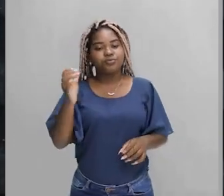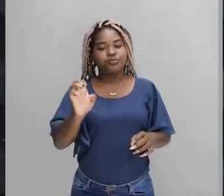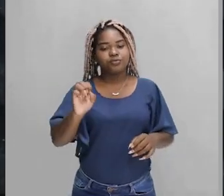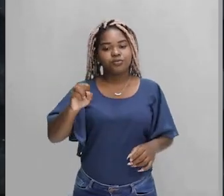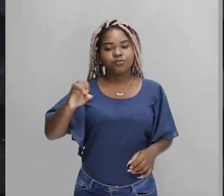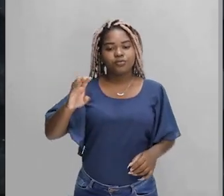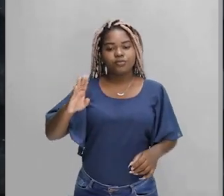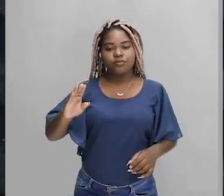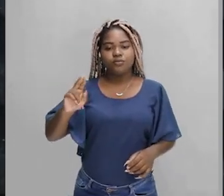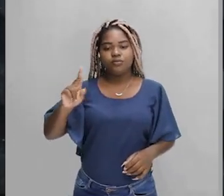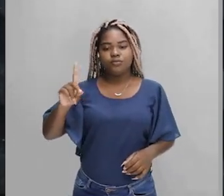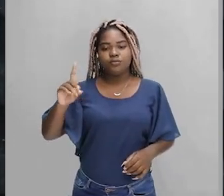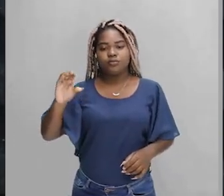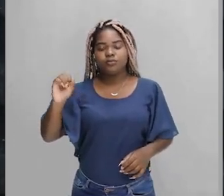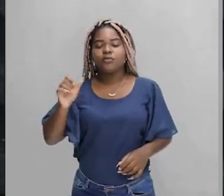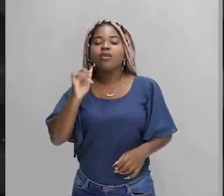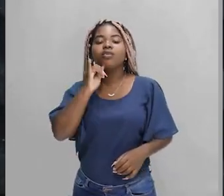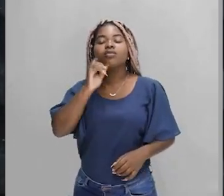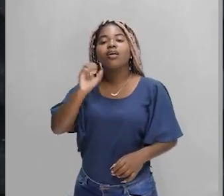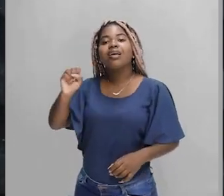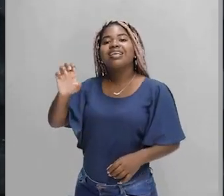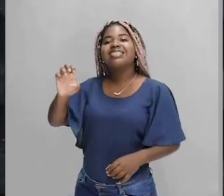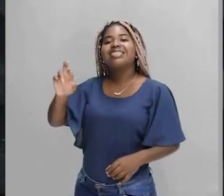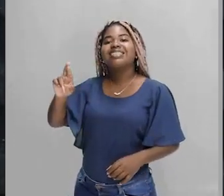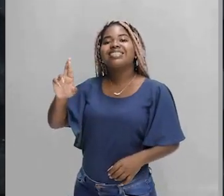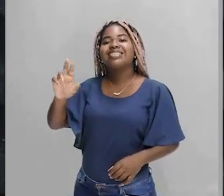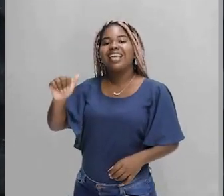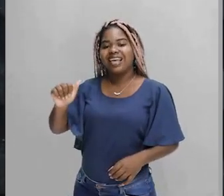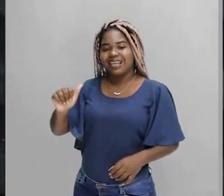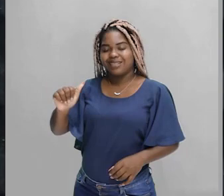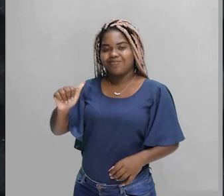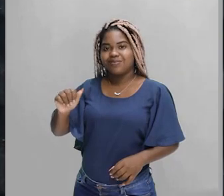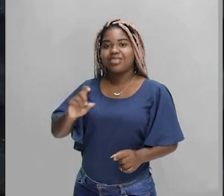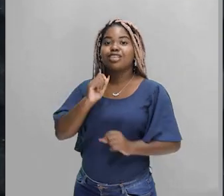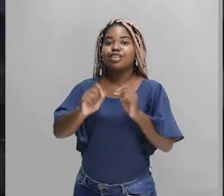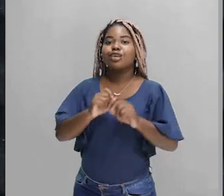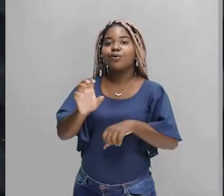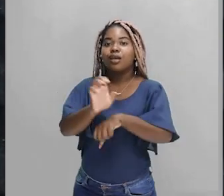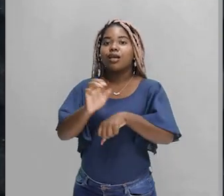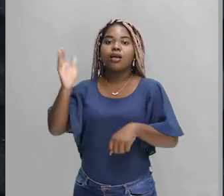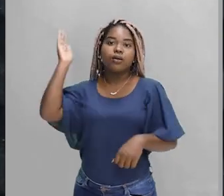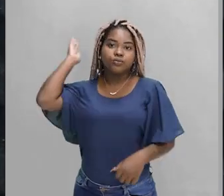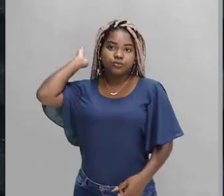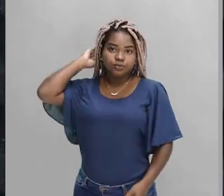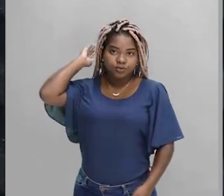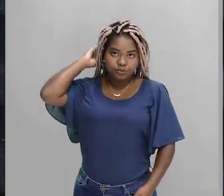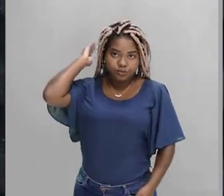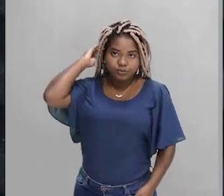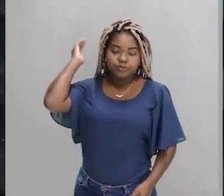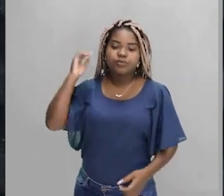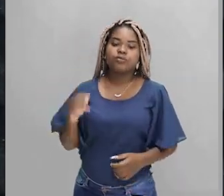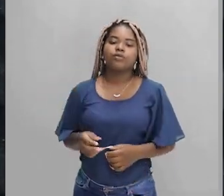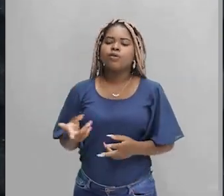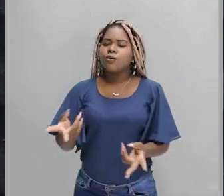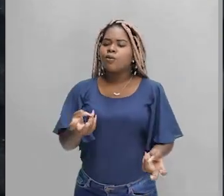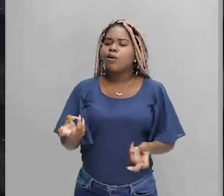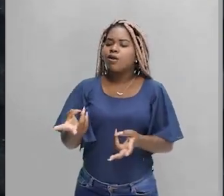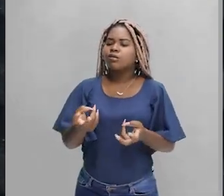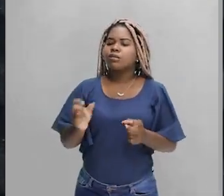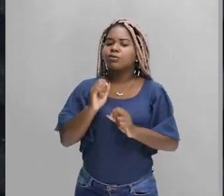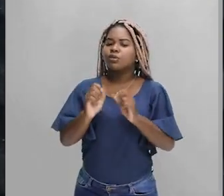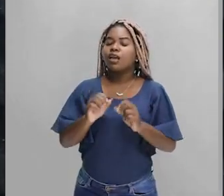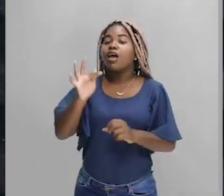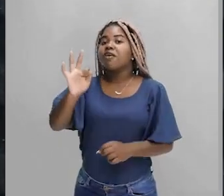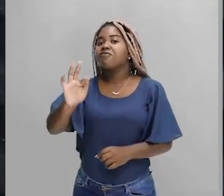Por exemplo, Serra dos Carajás, que fica localizada aqui no estado do Pará, ó, o que se extrai ali no Pará? Ferro,